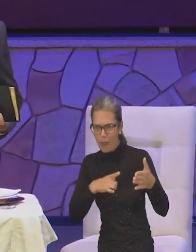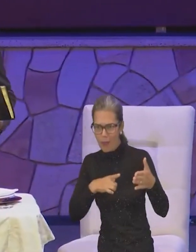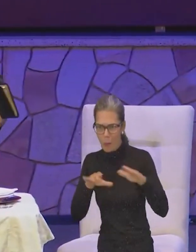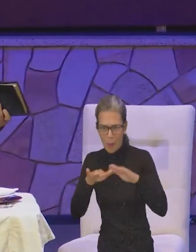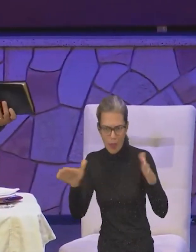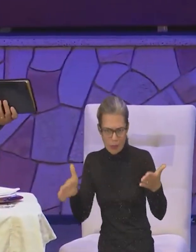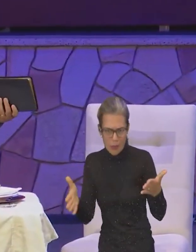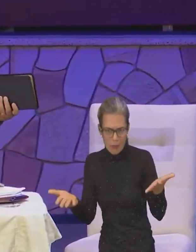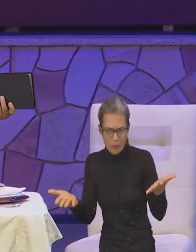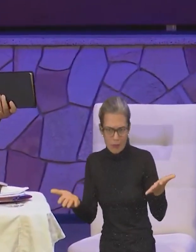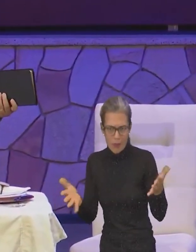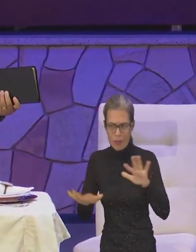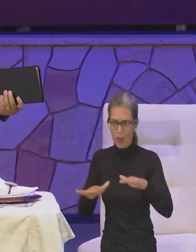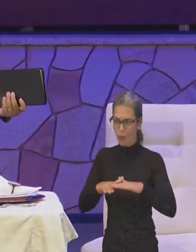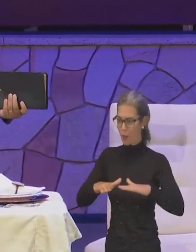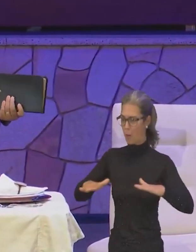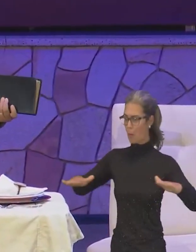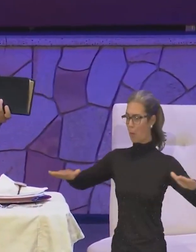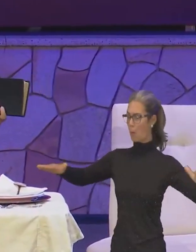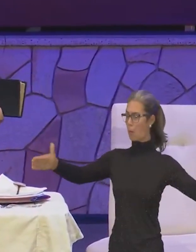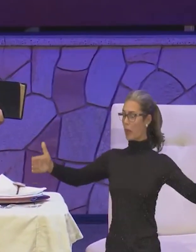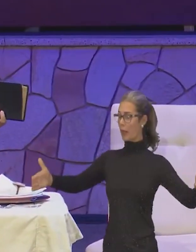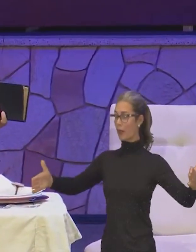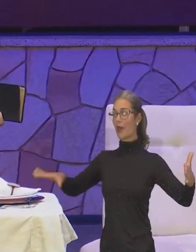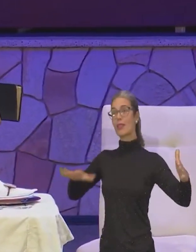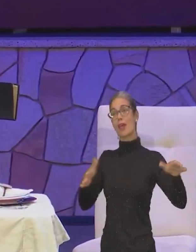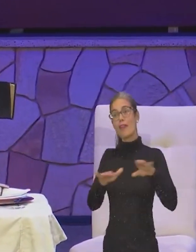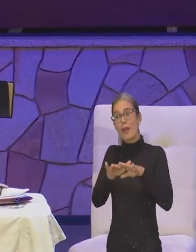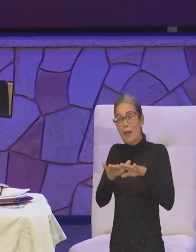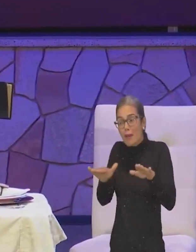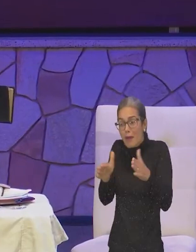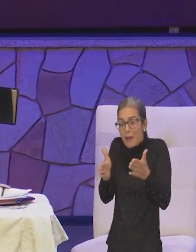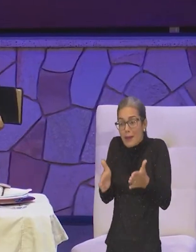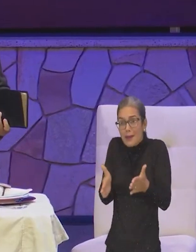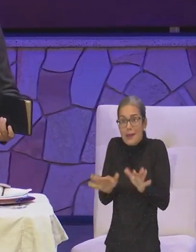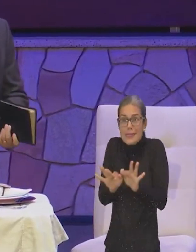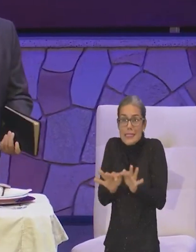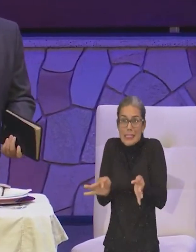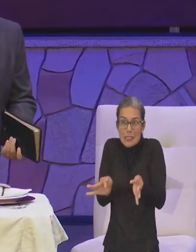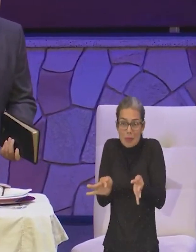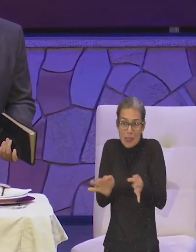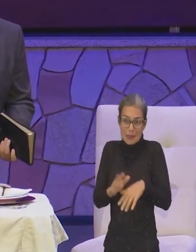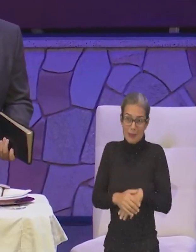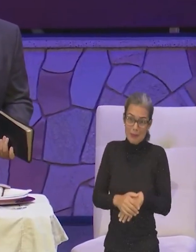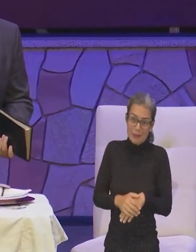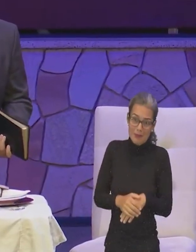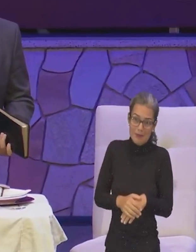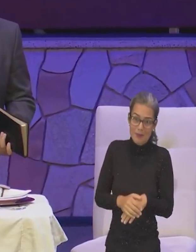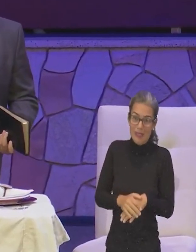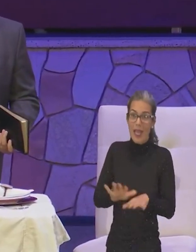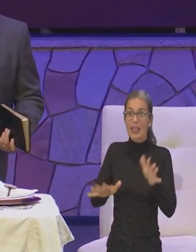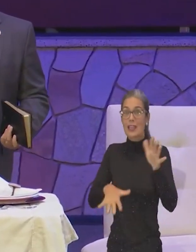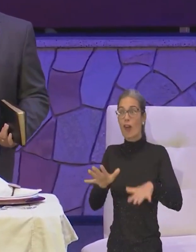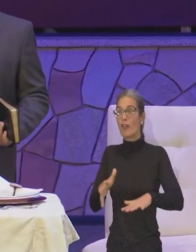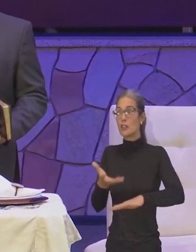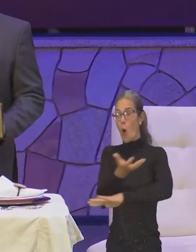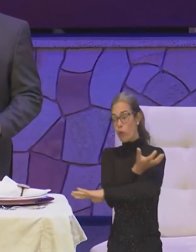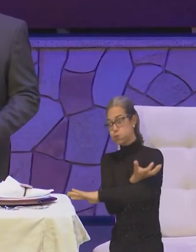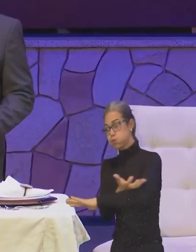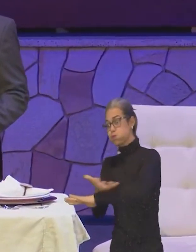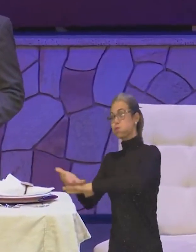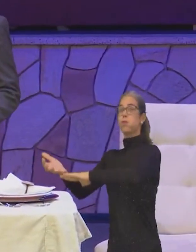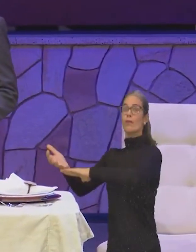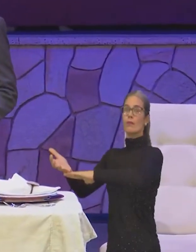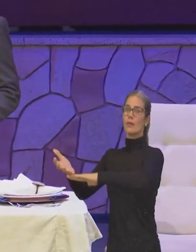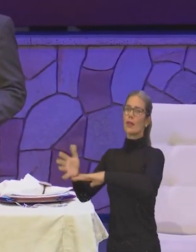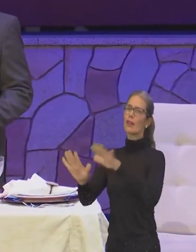Talvez um pouco maior, talvez um pouco menor. Talvez com mais itens em cima, ou menos